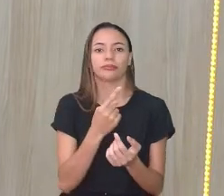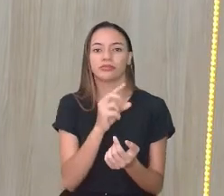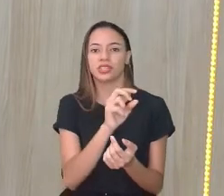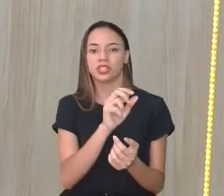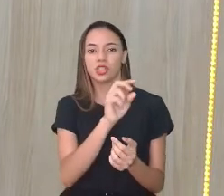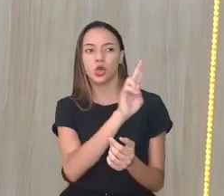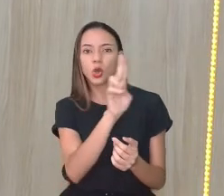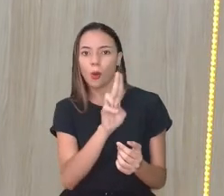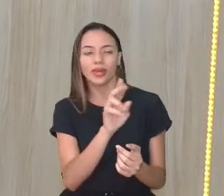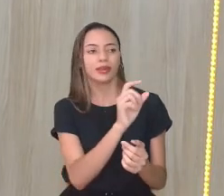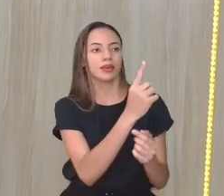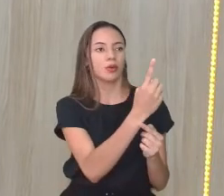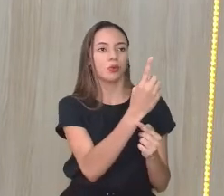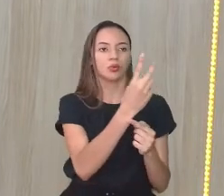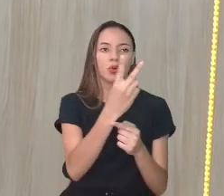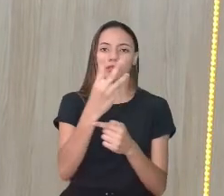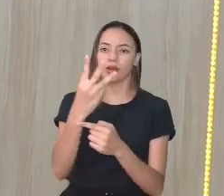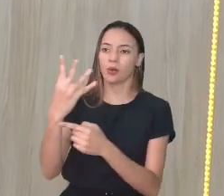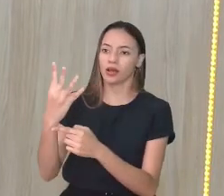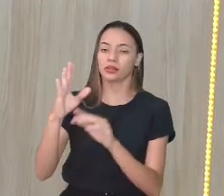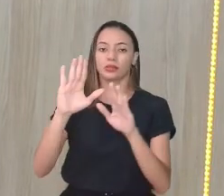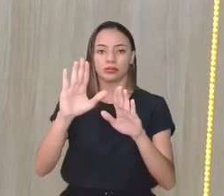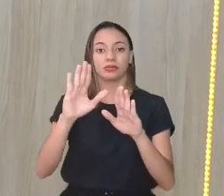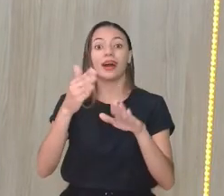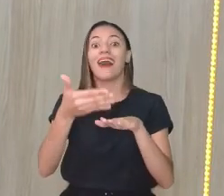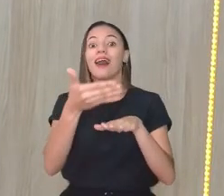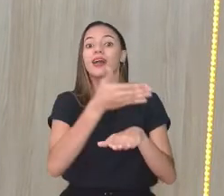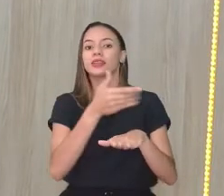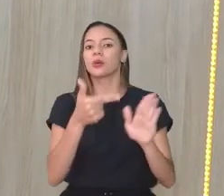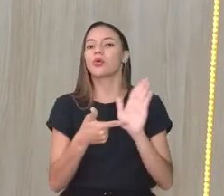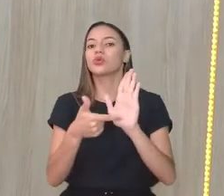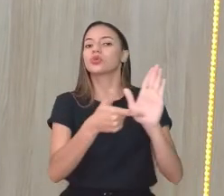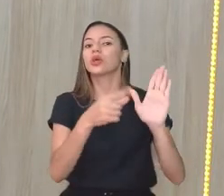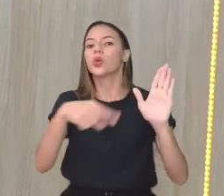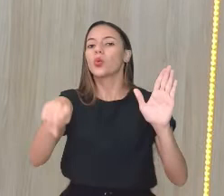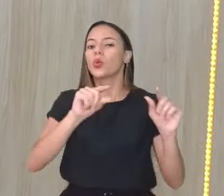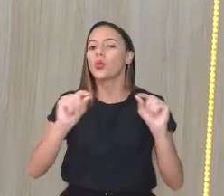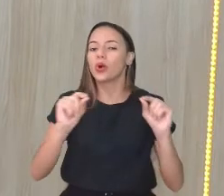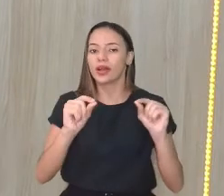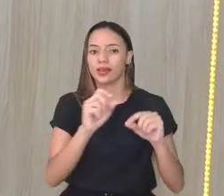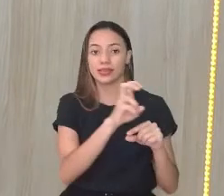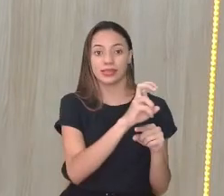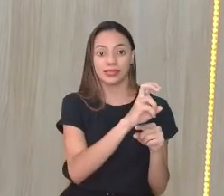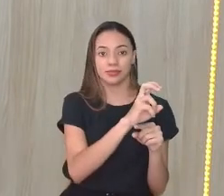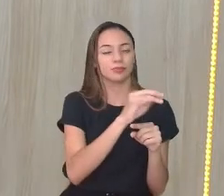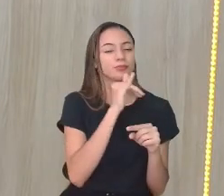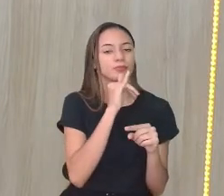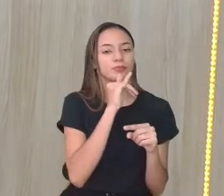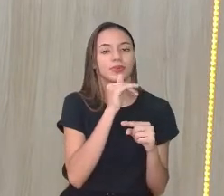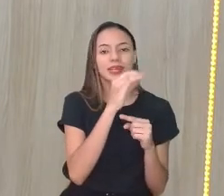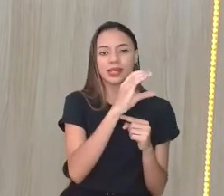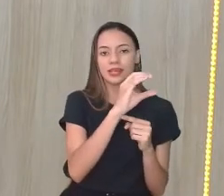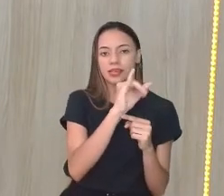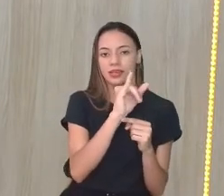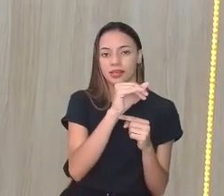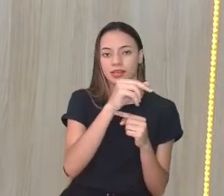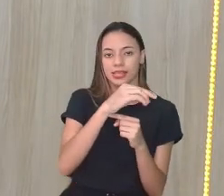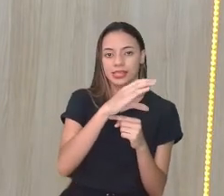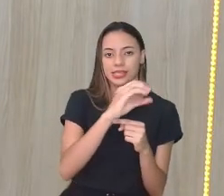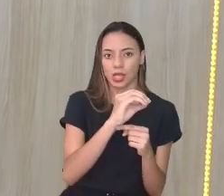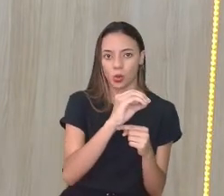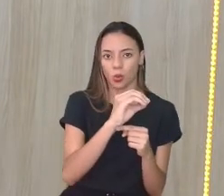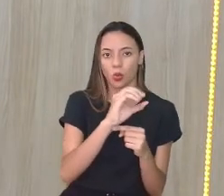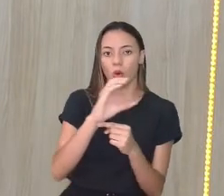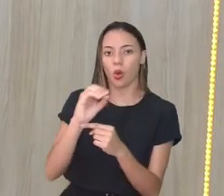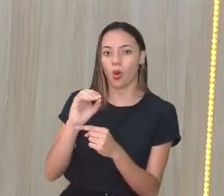3, 4, a anterior foi 5 oitavos. O 5, o próprio nome aí do número,